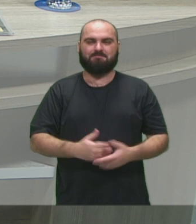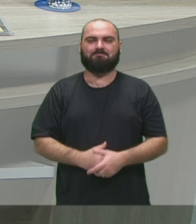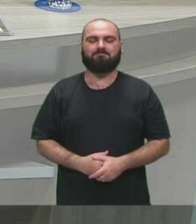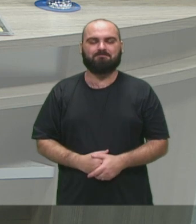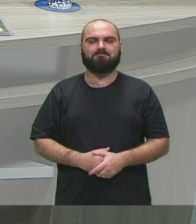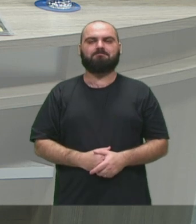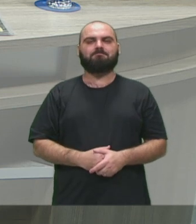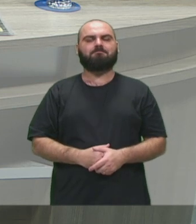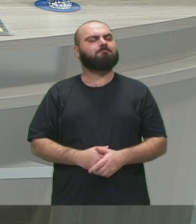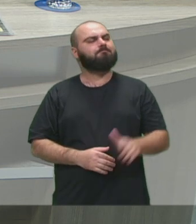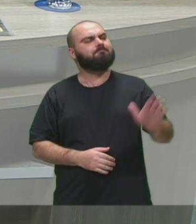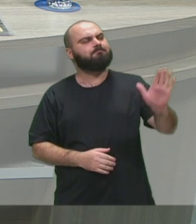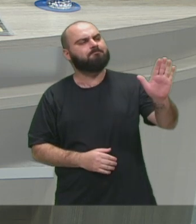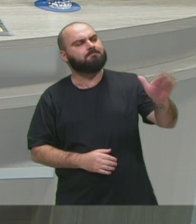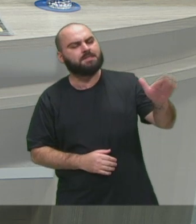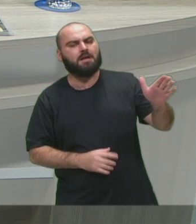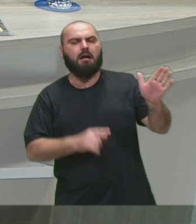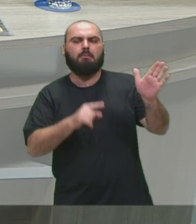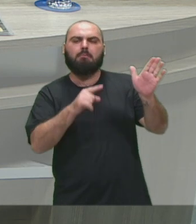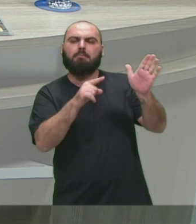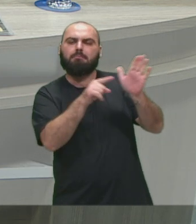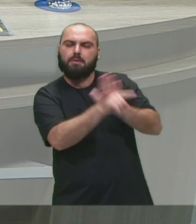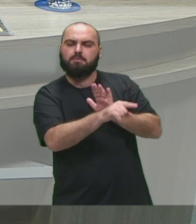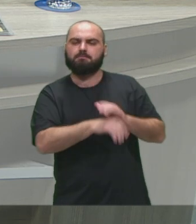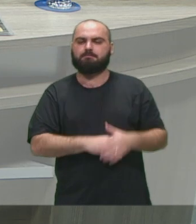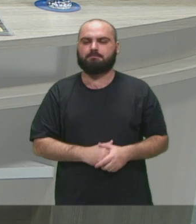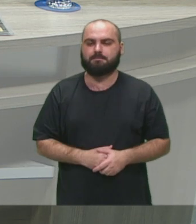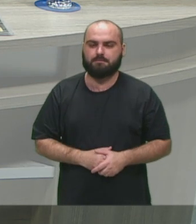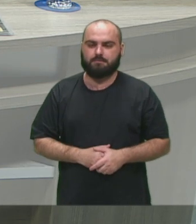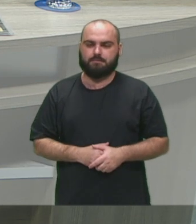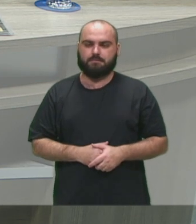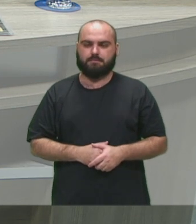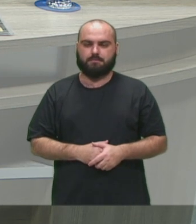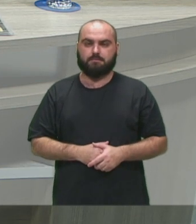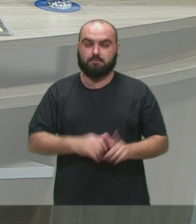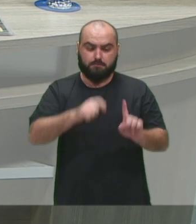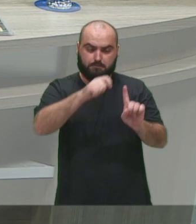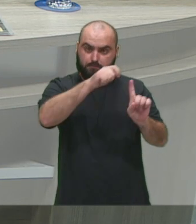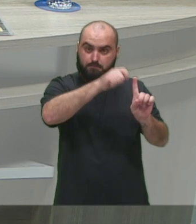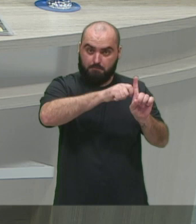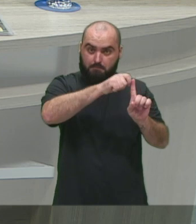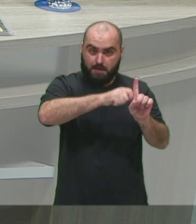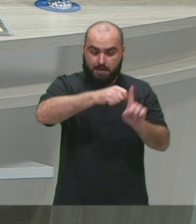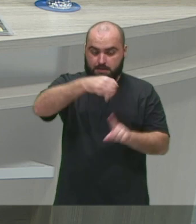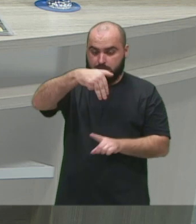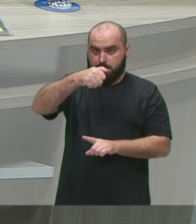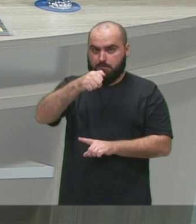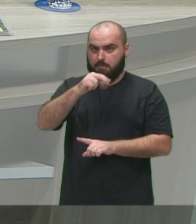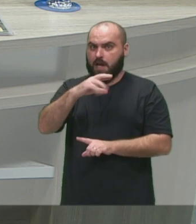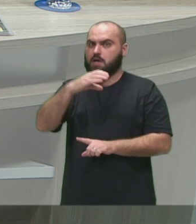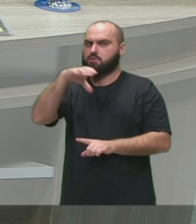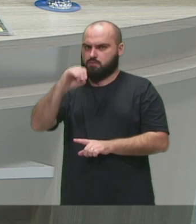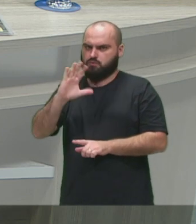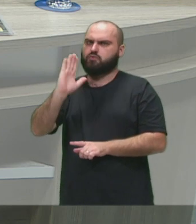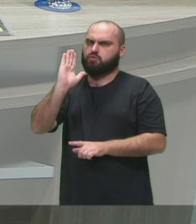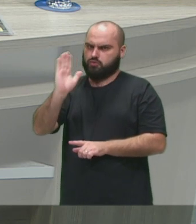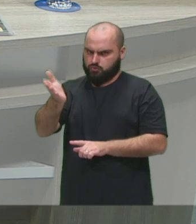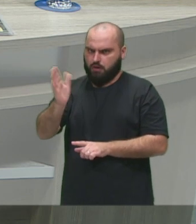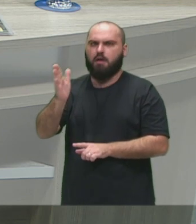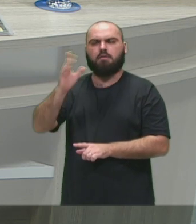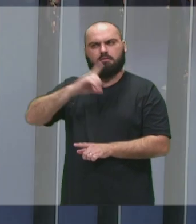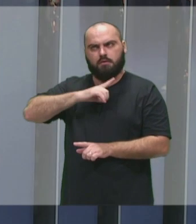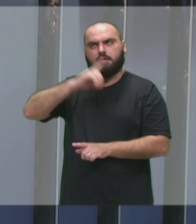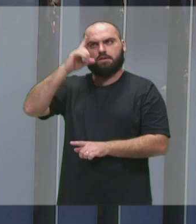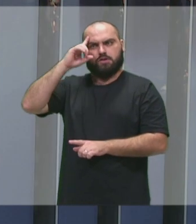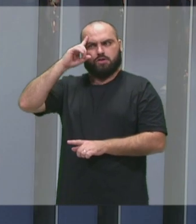Miriam, durante todo o mês de março, a gente tem, tradicionalmente, o Dia Internacional da